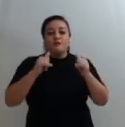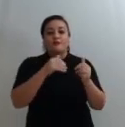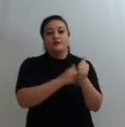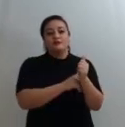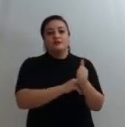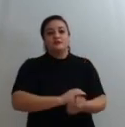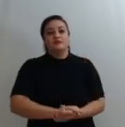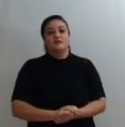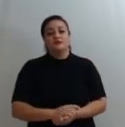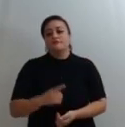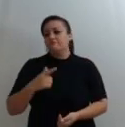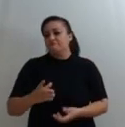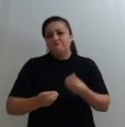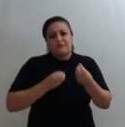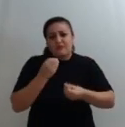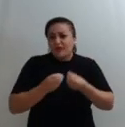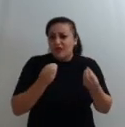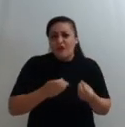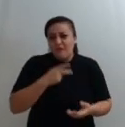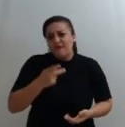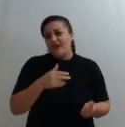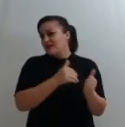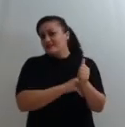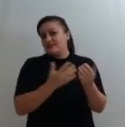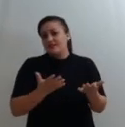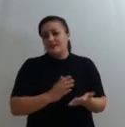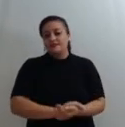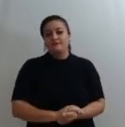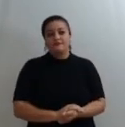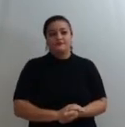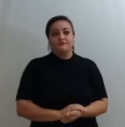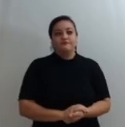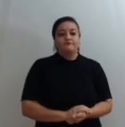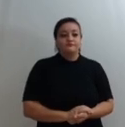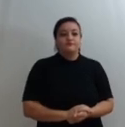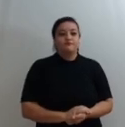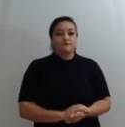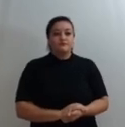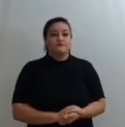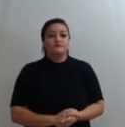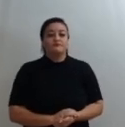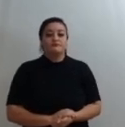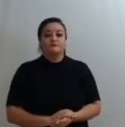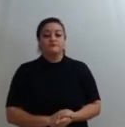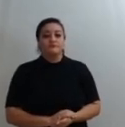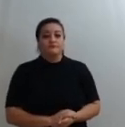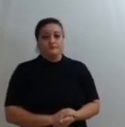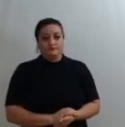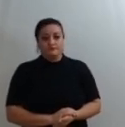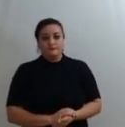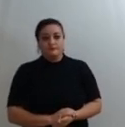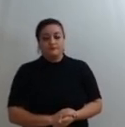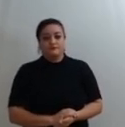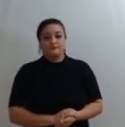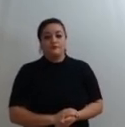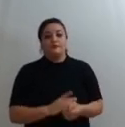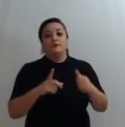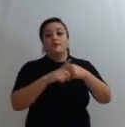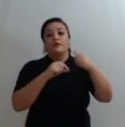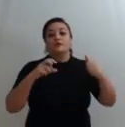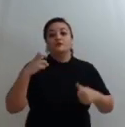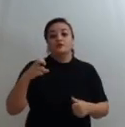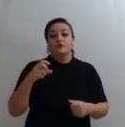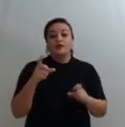inconstitucional, por quanto contraria o princípio nemo tenue si detegere. Artigo 5º,